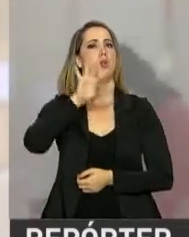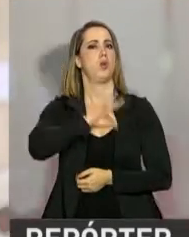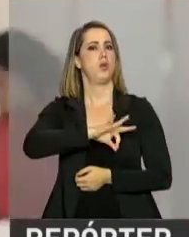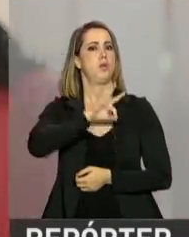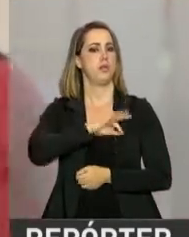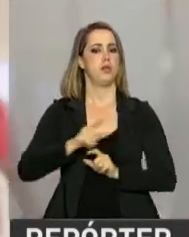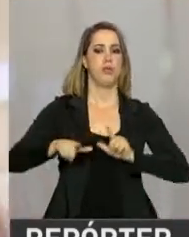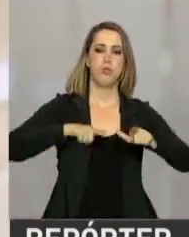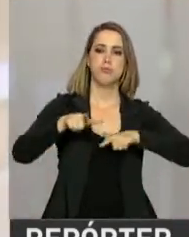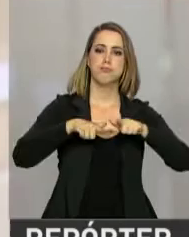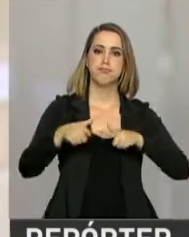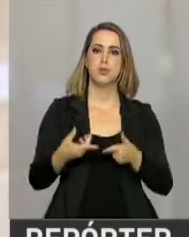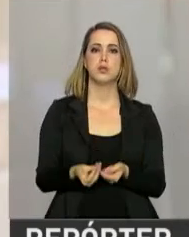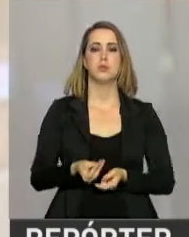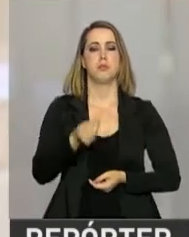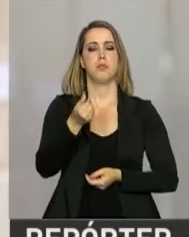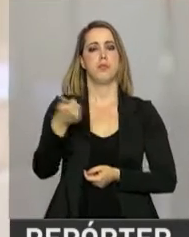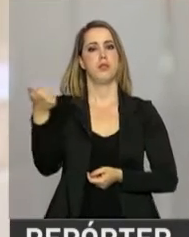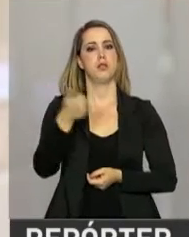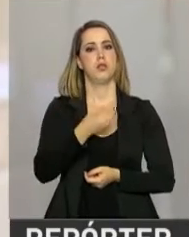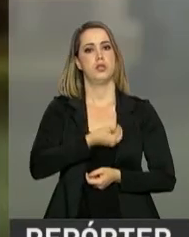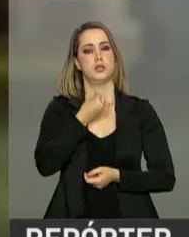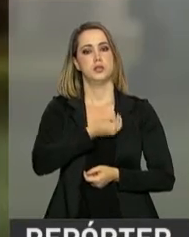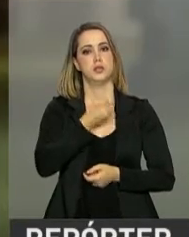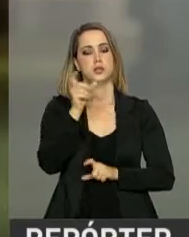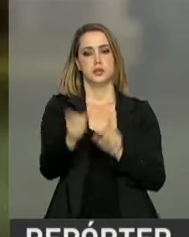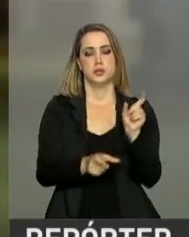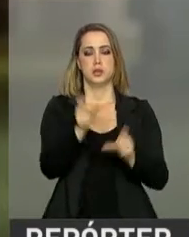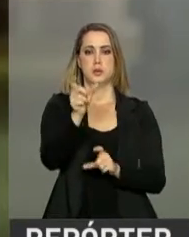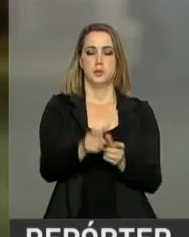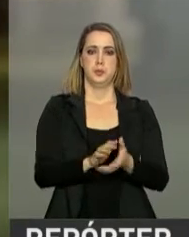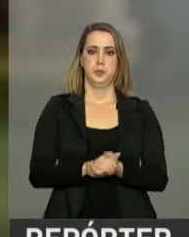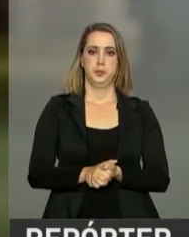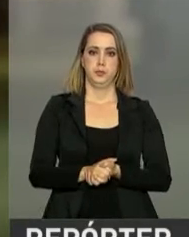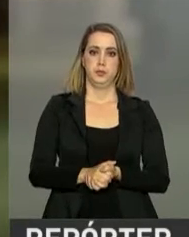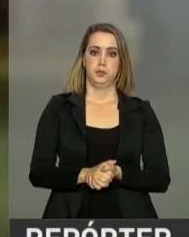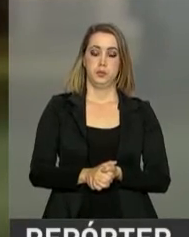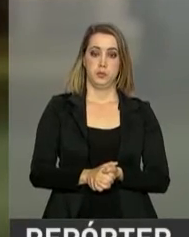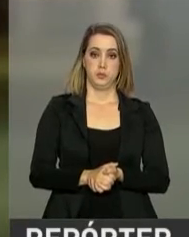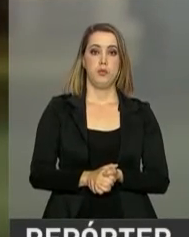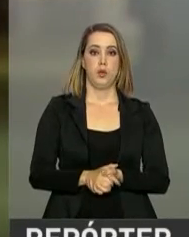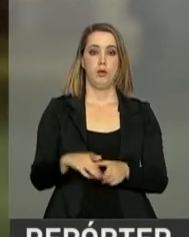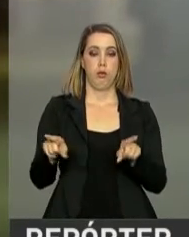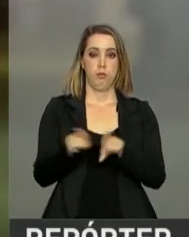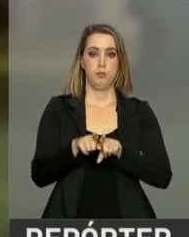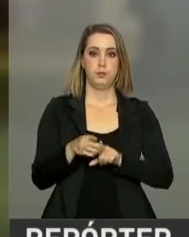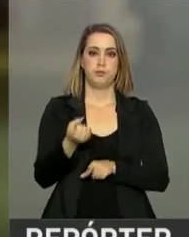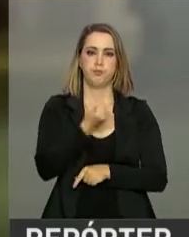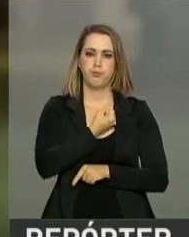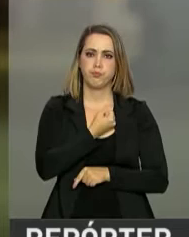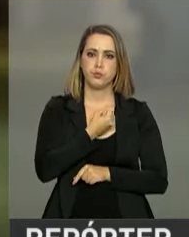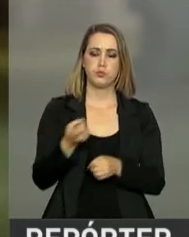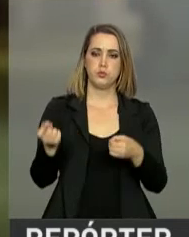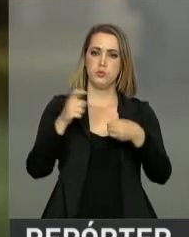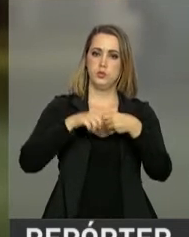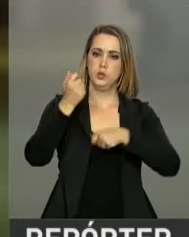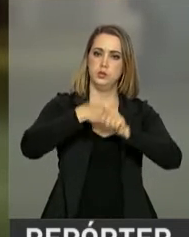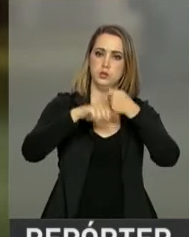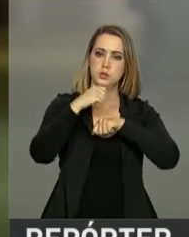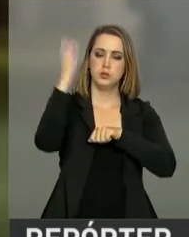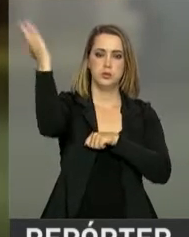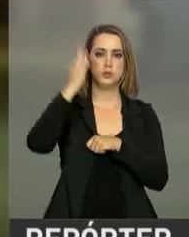emprego e melhoria da qualidade de vida das pessoas de modo geral além dos indicadores internos de início da retomada da economia brasileira